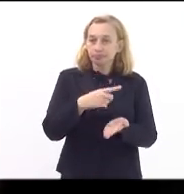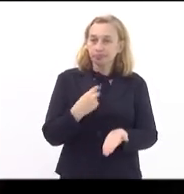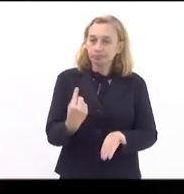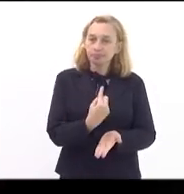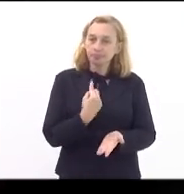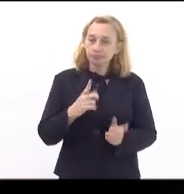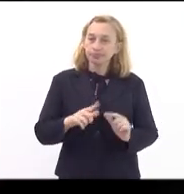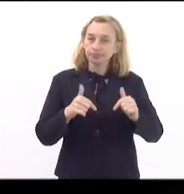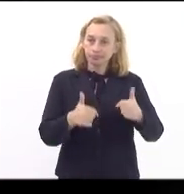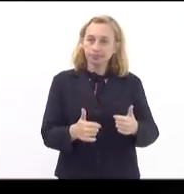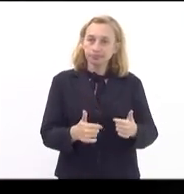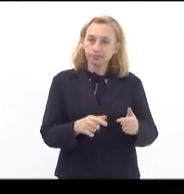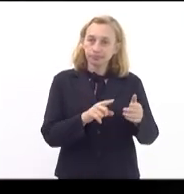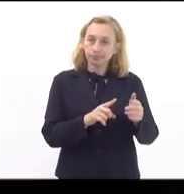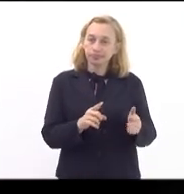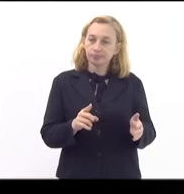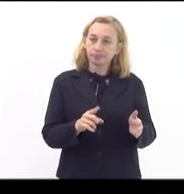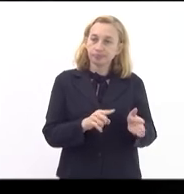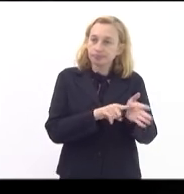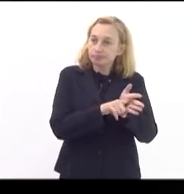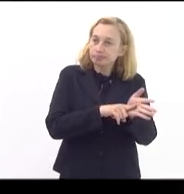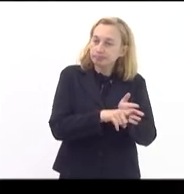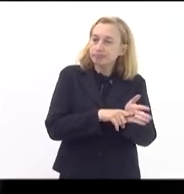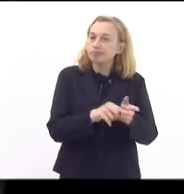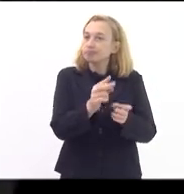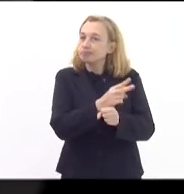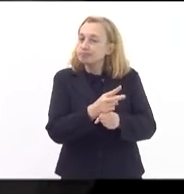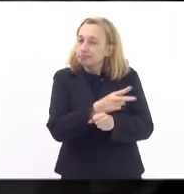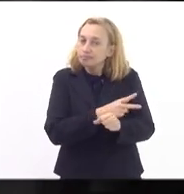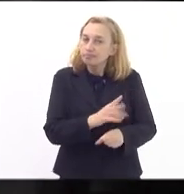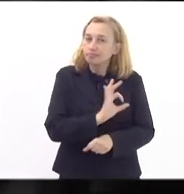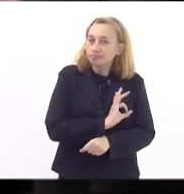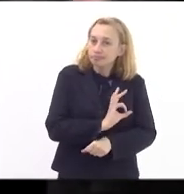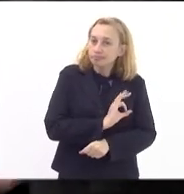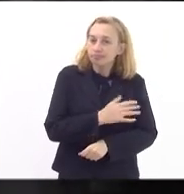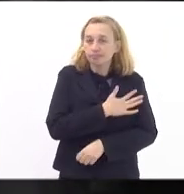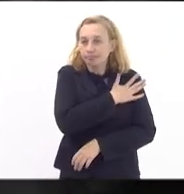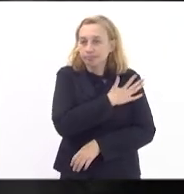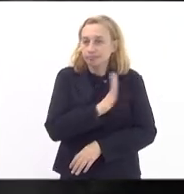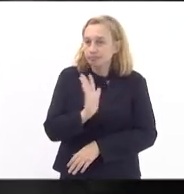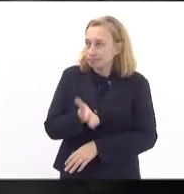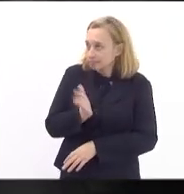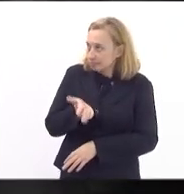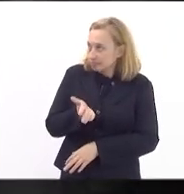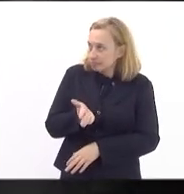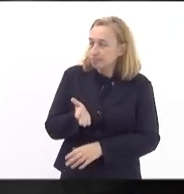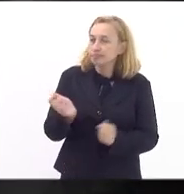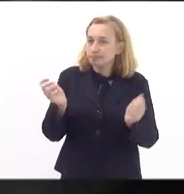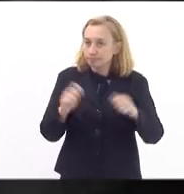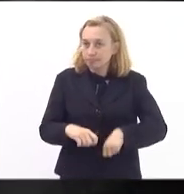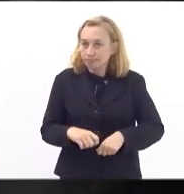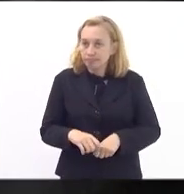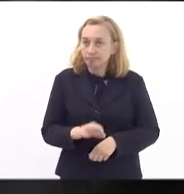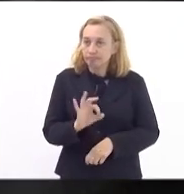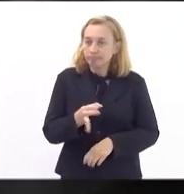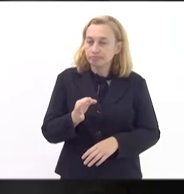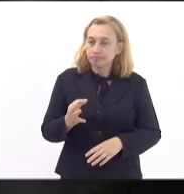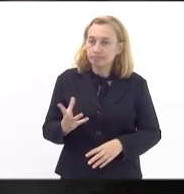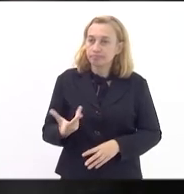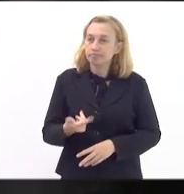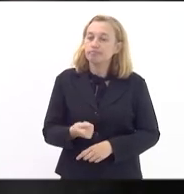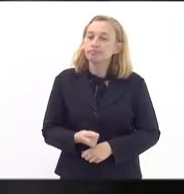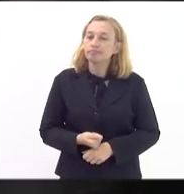essas ações foram de iniciativa de procurar a polícia militar que evidentemente já tem suas competências devidamente